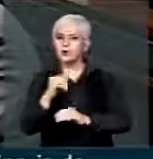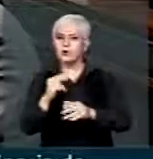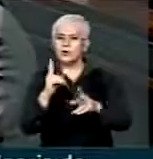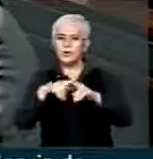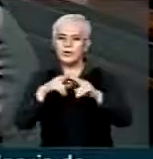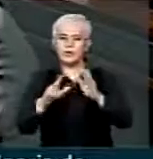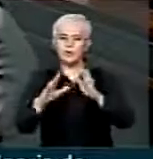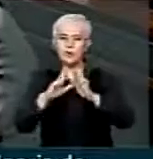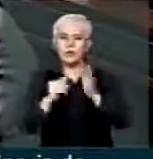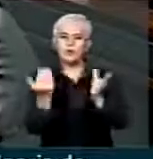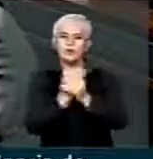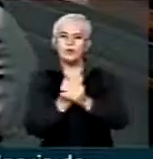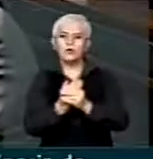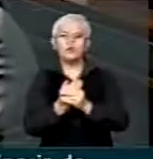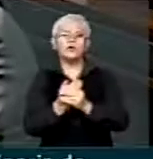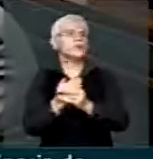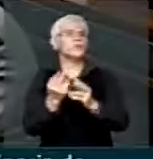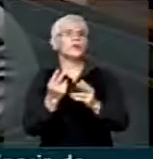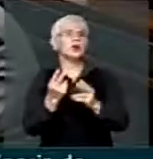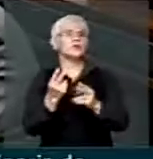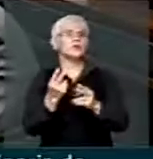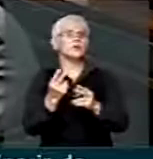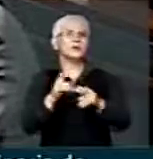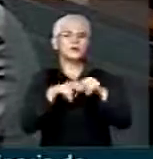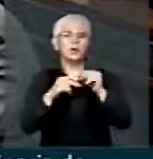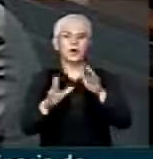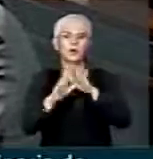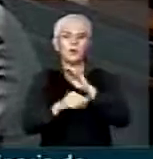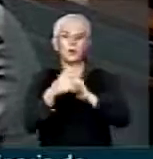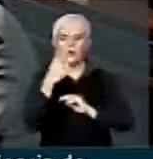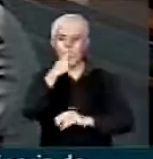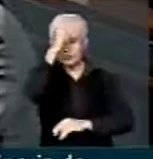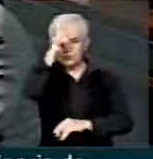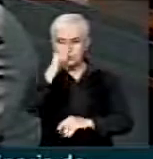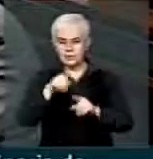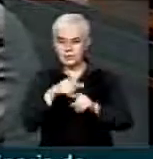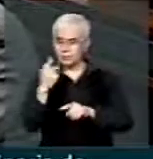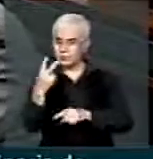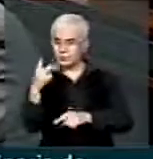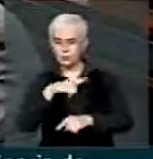Tribunal Federal vai decidir se isso é insignificante. Mas eles respondem o